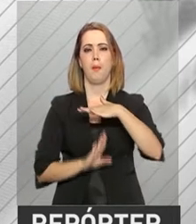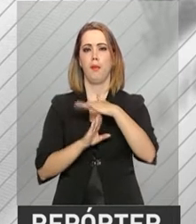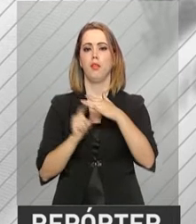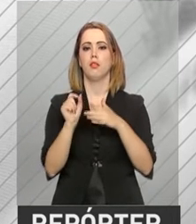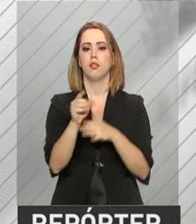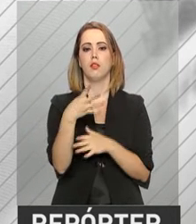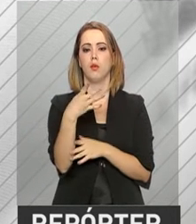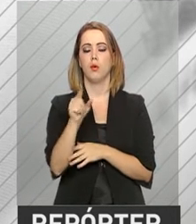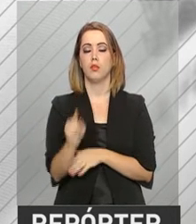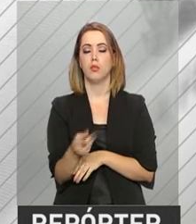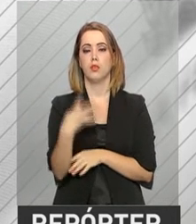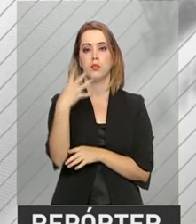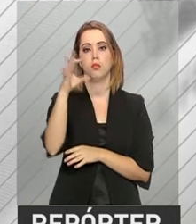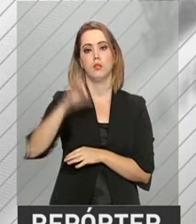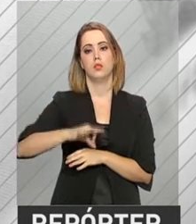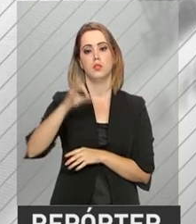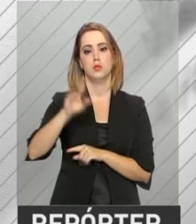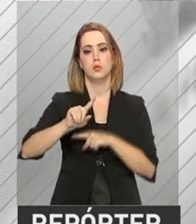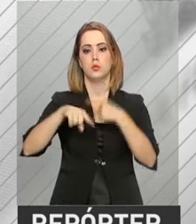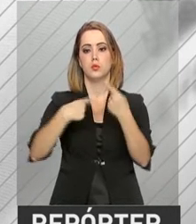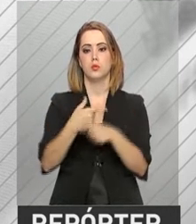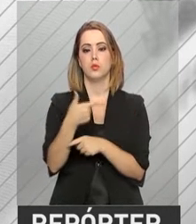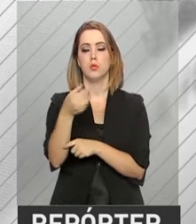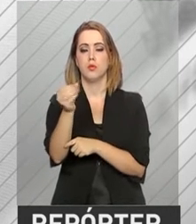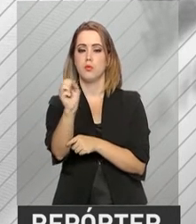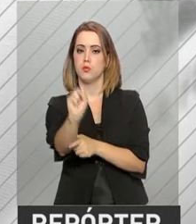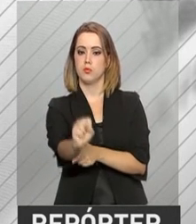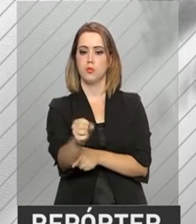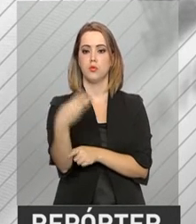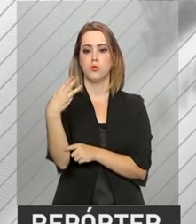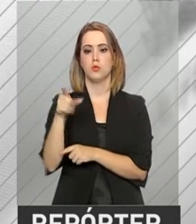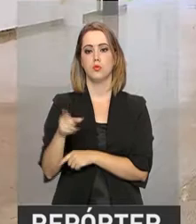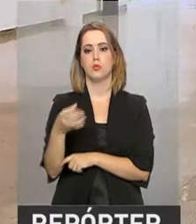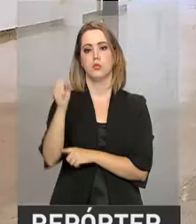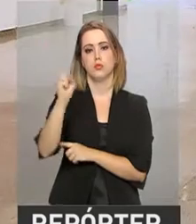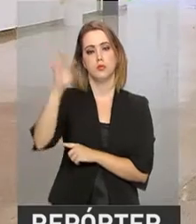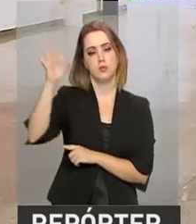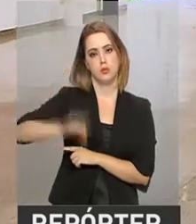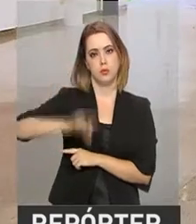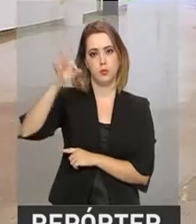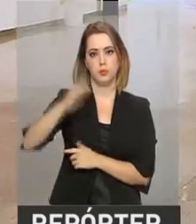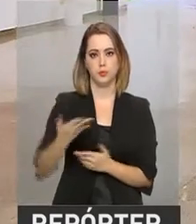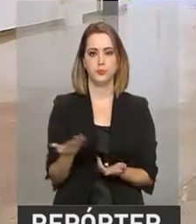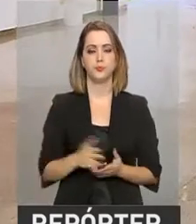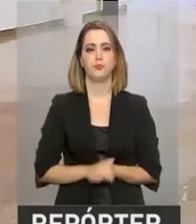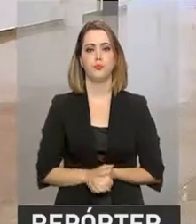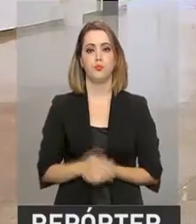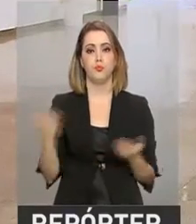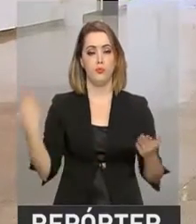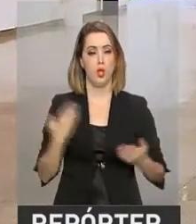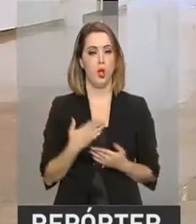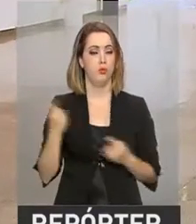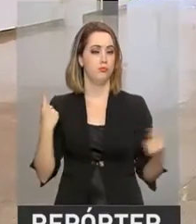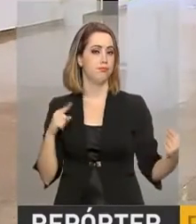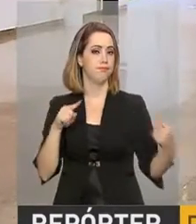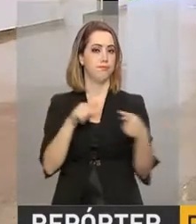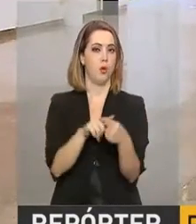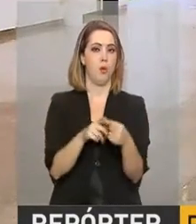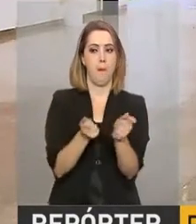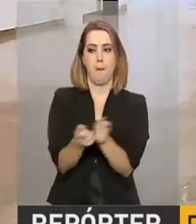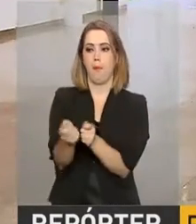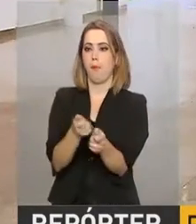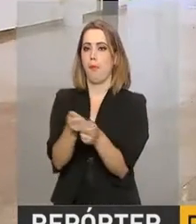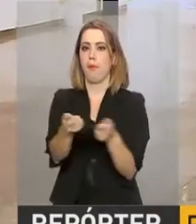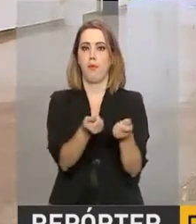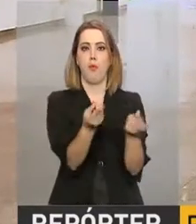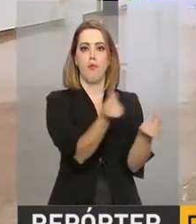cento em 2017 e 3,8 por cento em 2018 e como foco é manter os preços sob controle o presidente